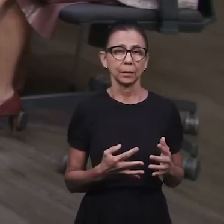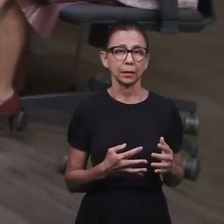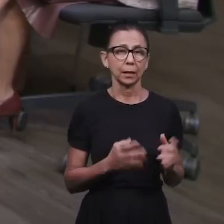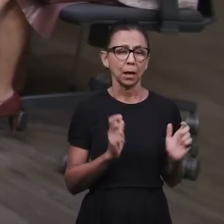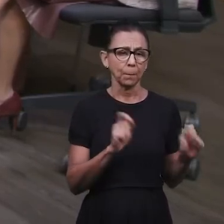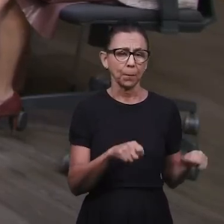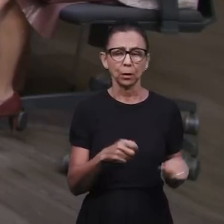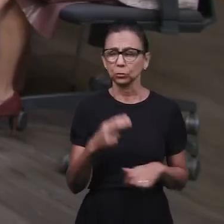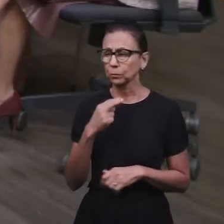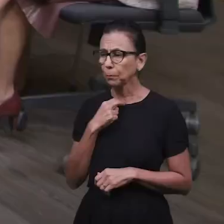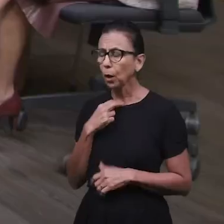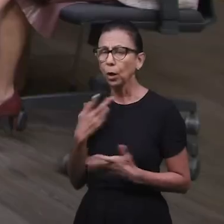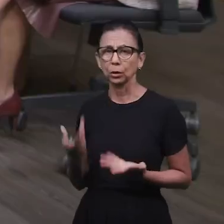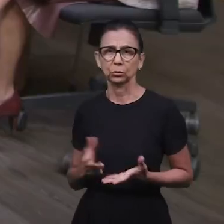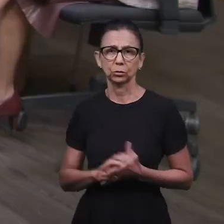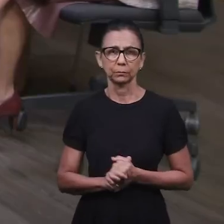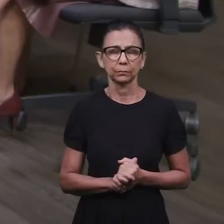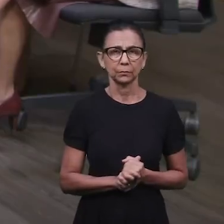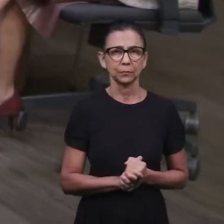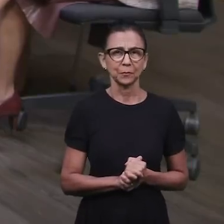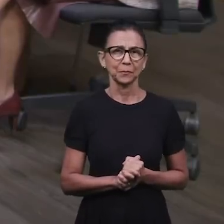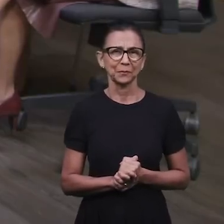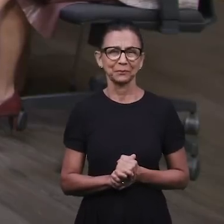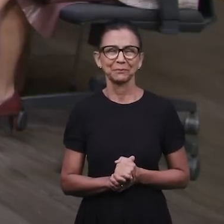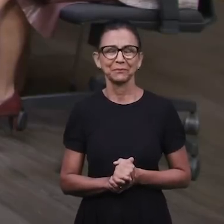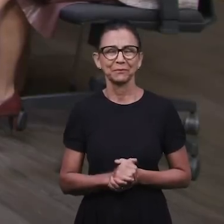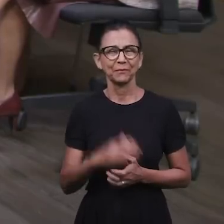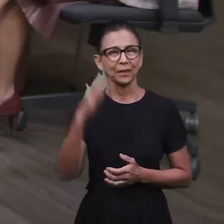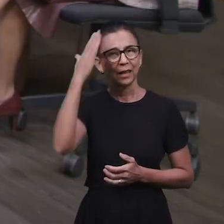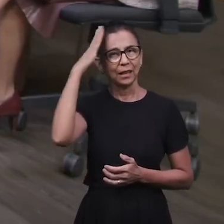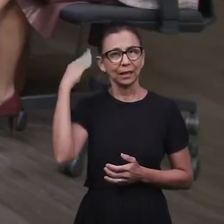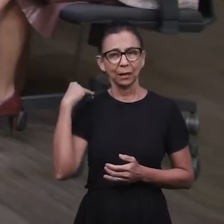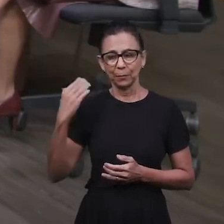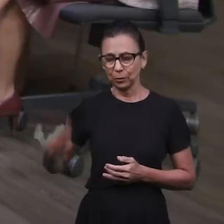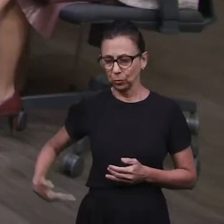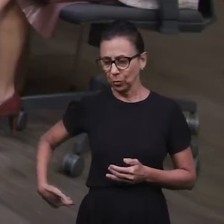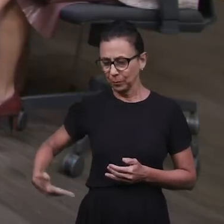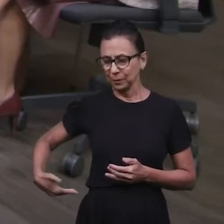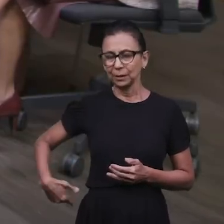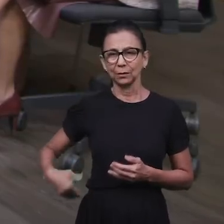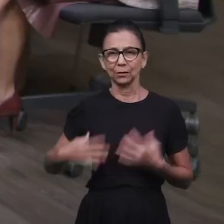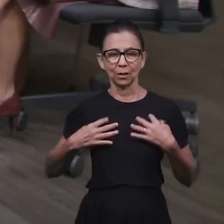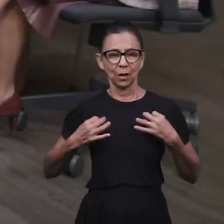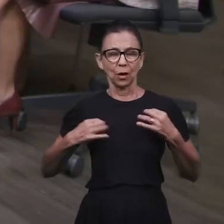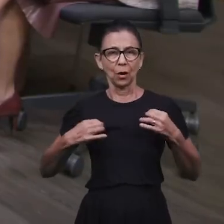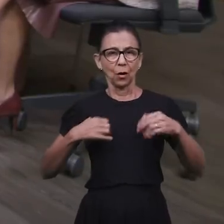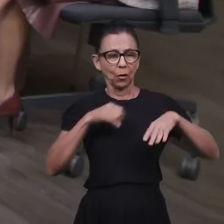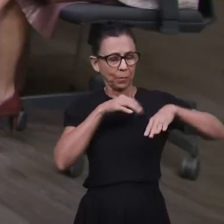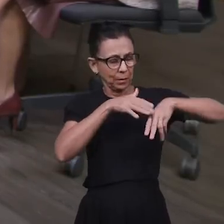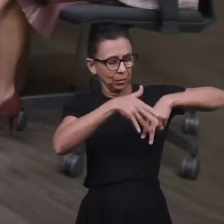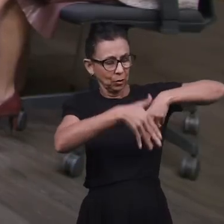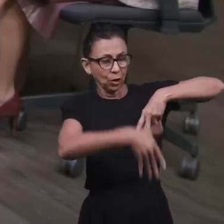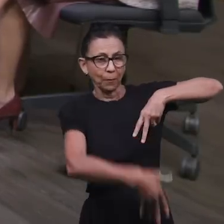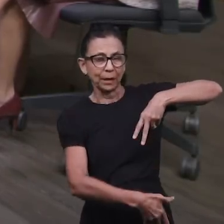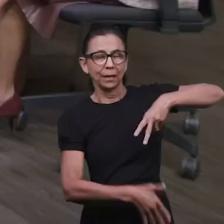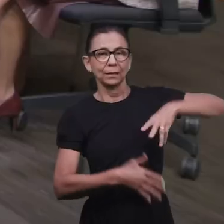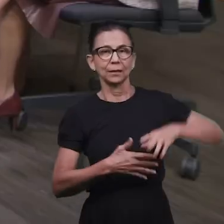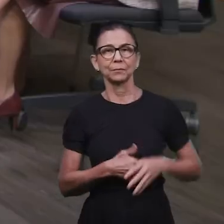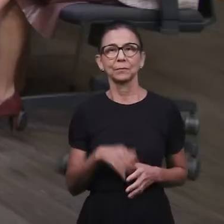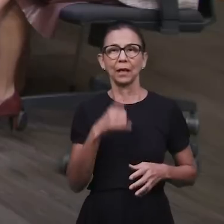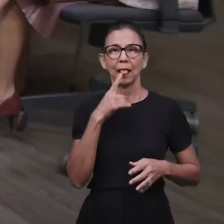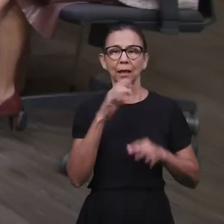Mas vamos lá, Andréia, tá contigo. Antes de chamar a nossa advogada aqui, né? Eu me lembrei aqui de outro dia mesmo, que eu era